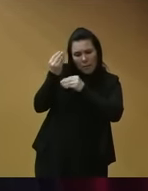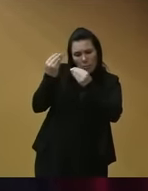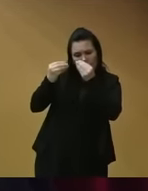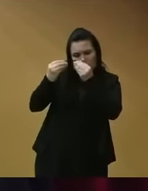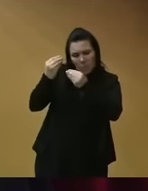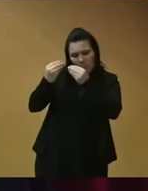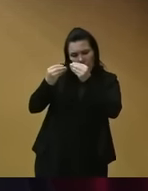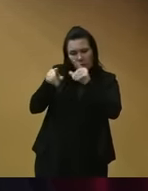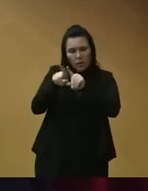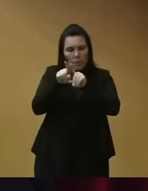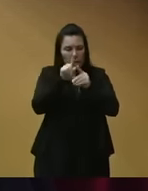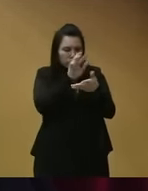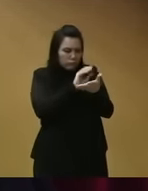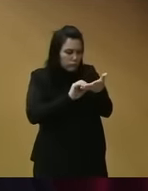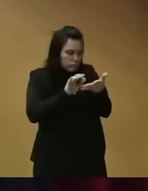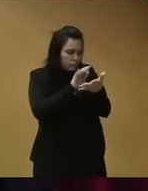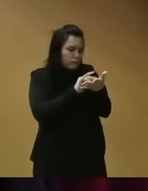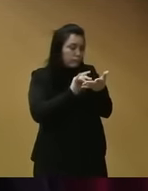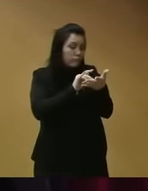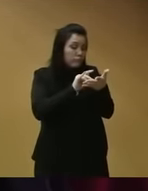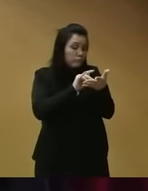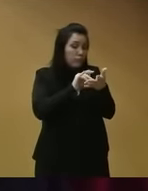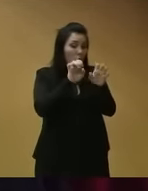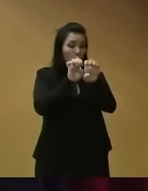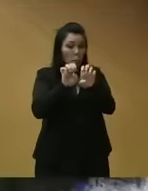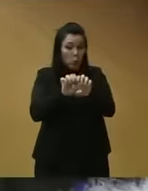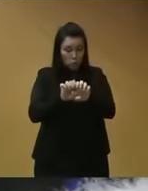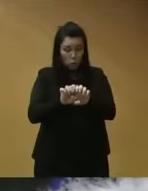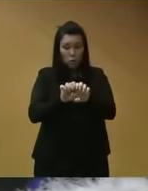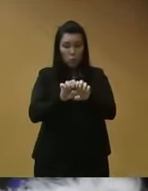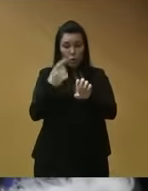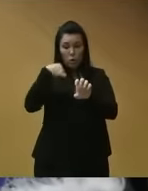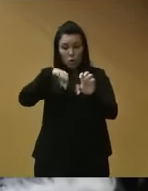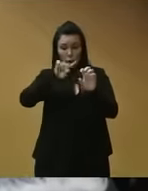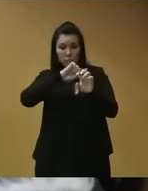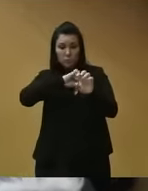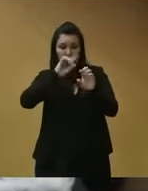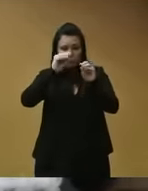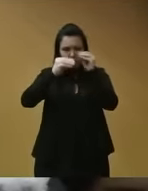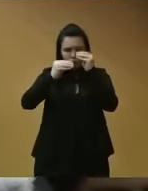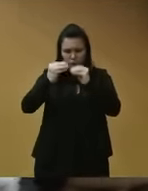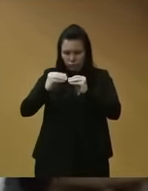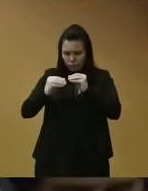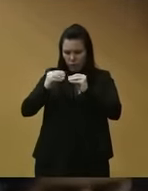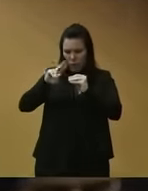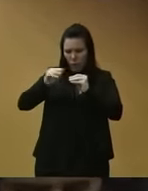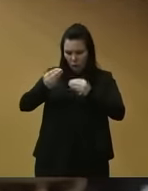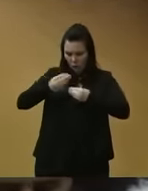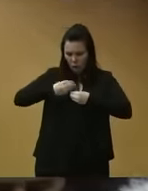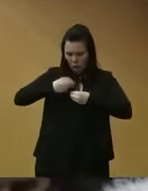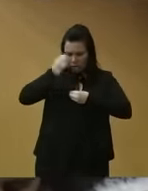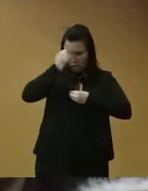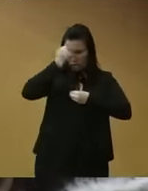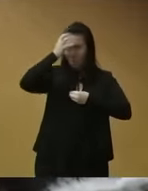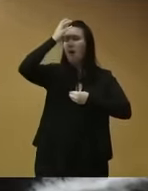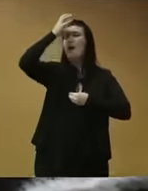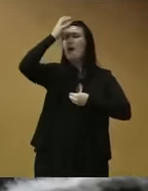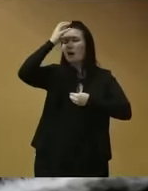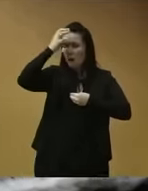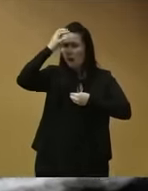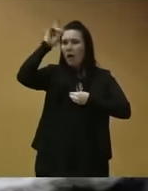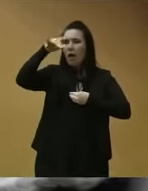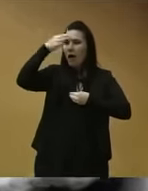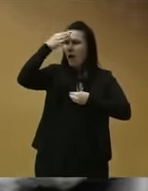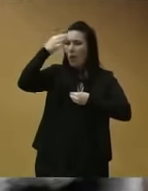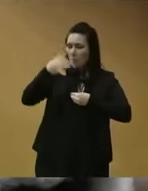código escrito e a cada estrutura projetada, nos trouxe não apenas conhecimento, mas também a